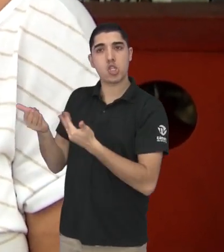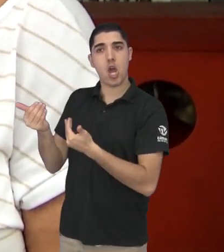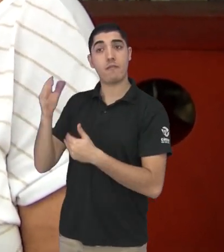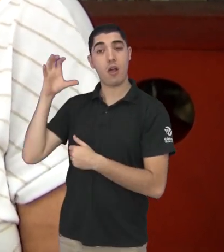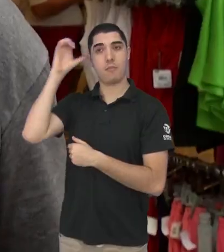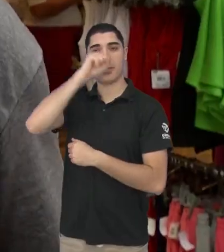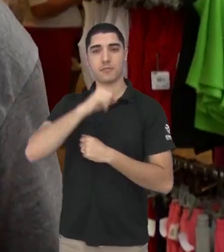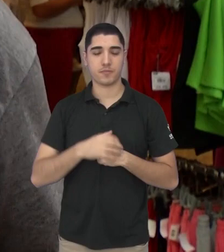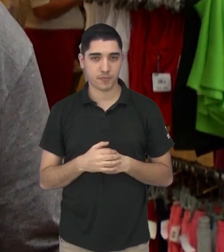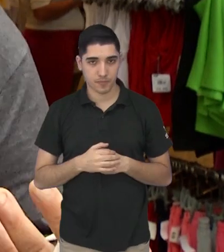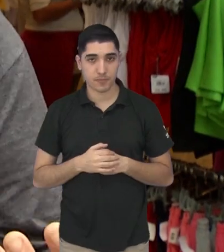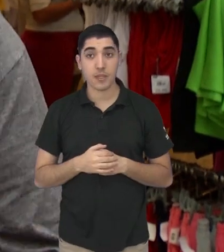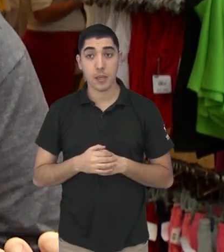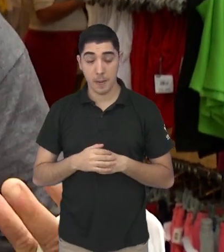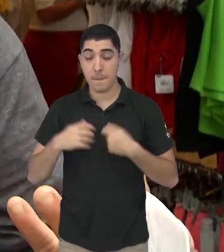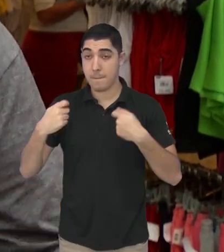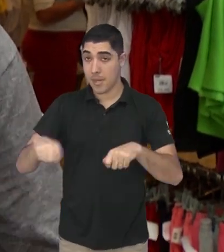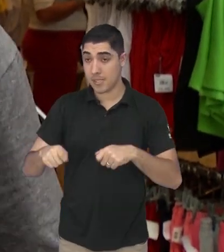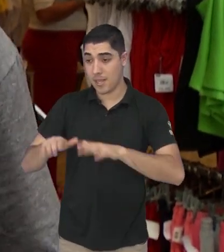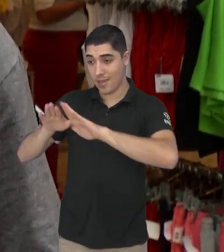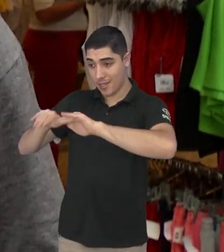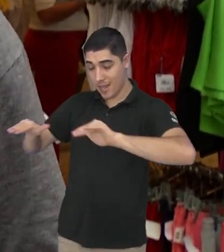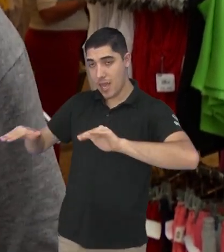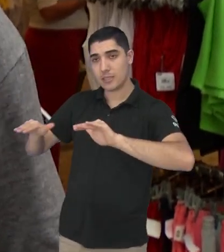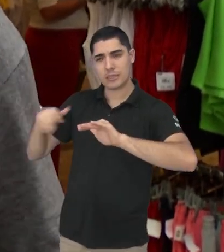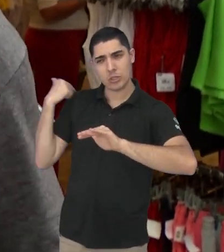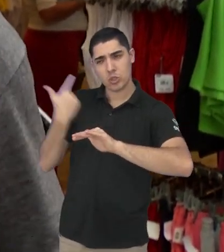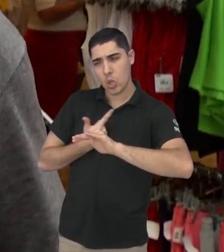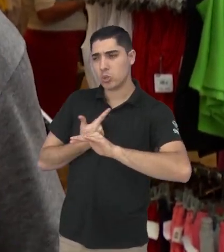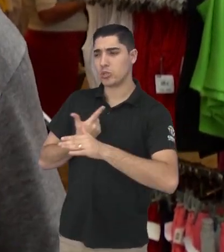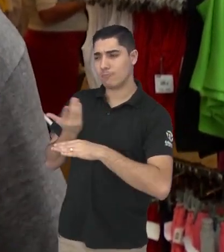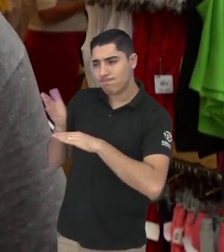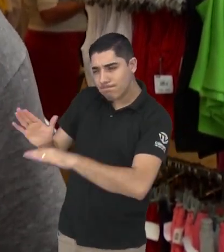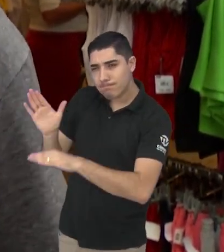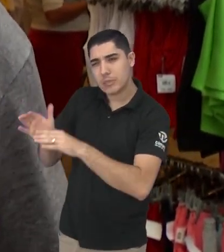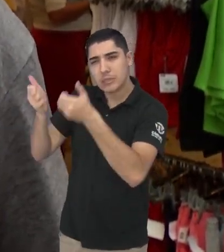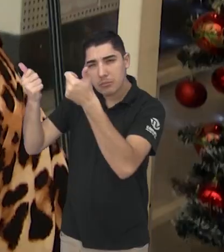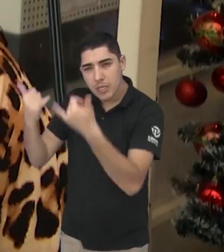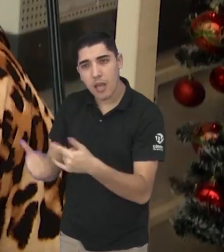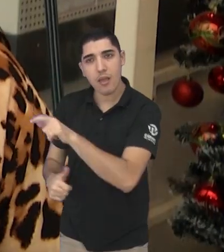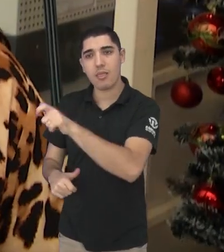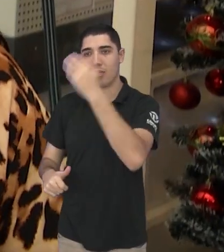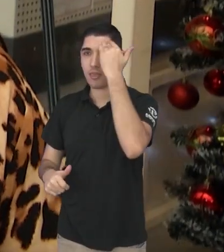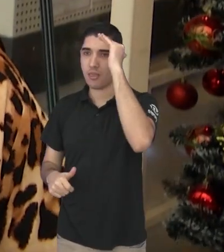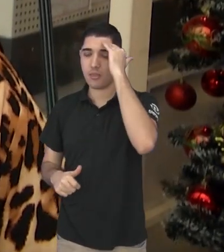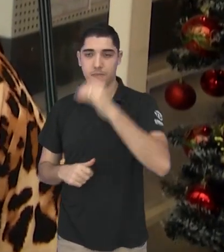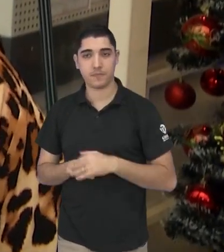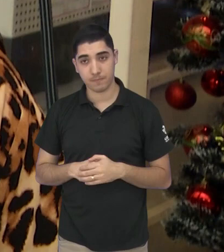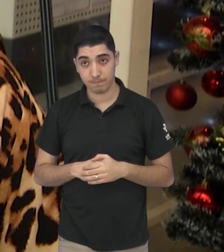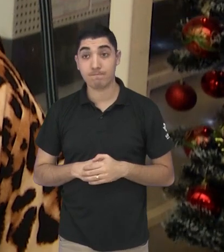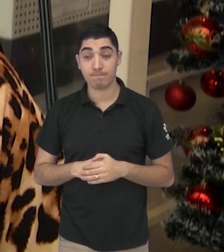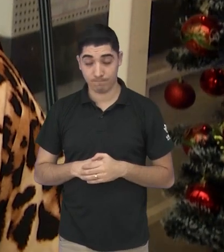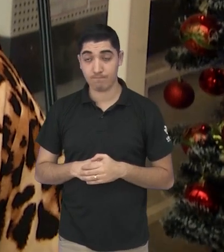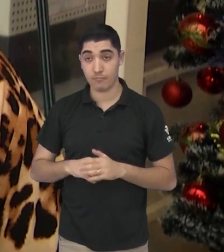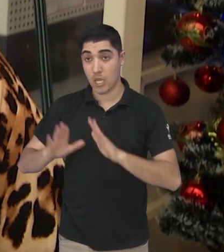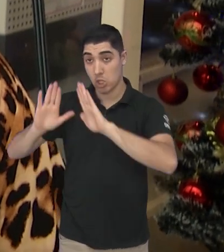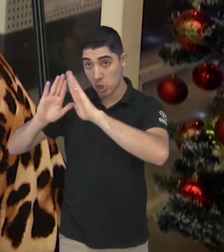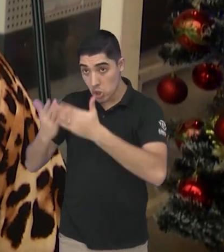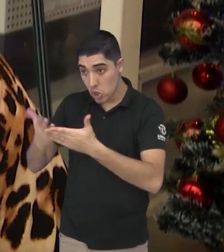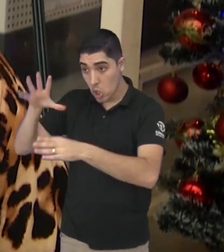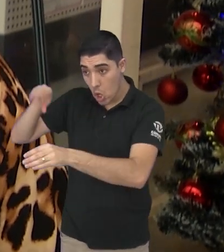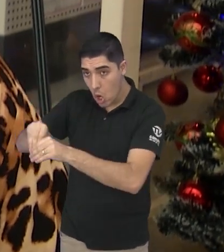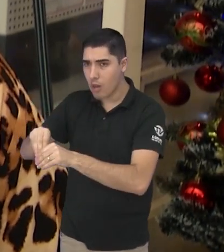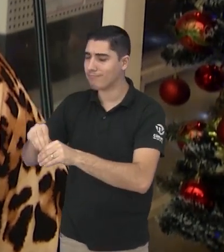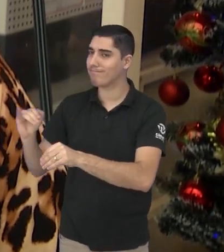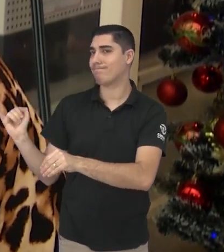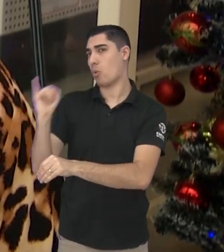né? Investir mais nas crianças, na educação, entendeu? Explicar para eles. Eu acho que da escola é um bom começo,